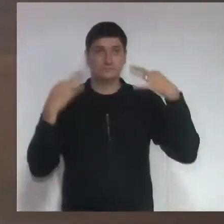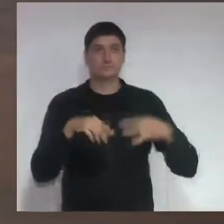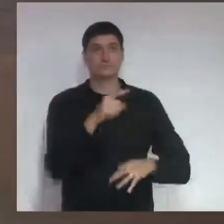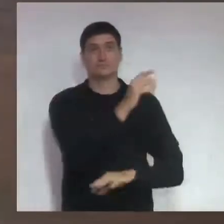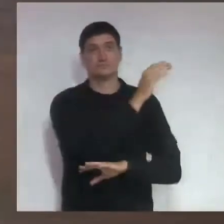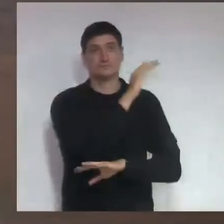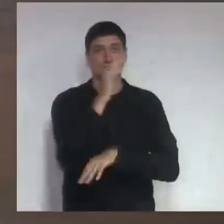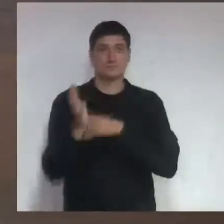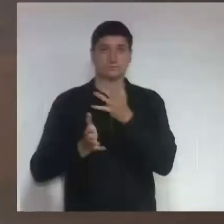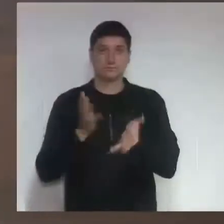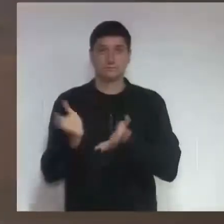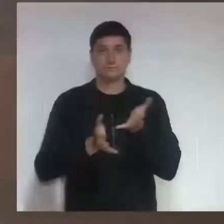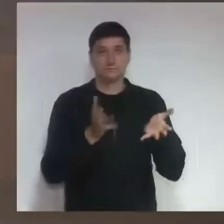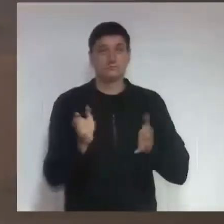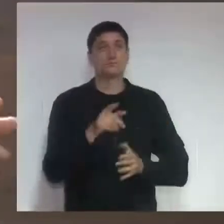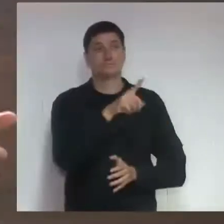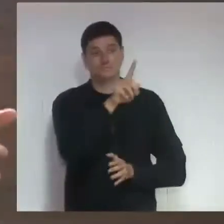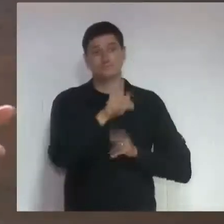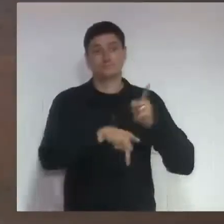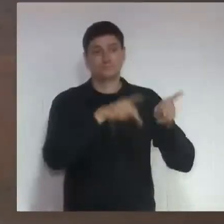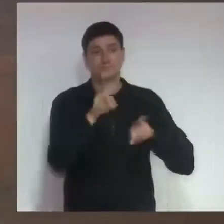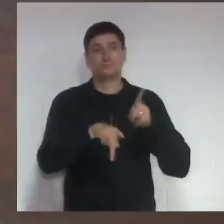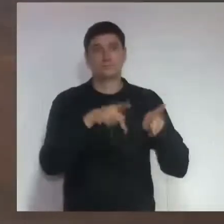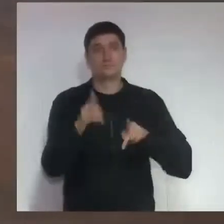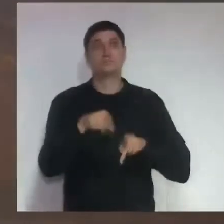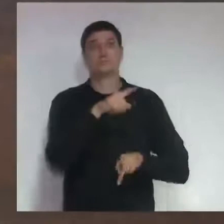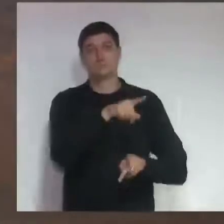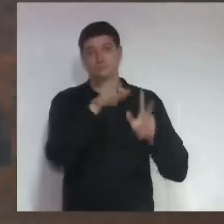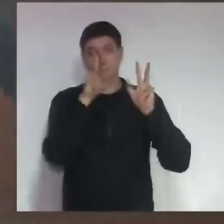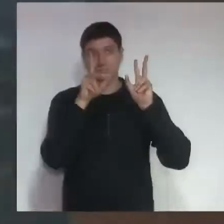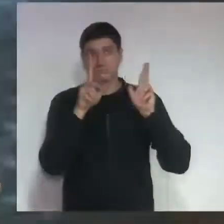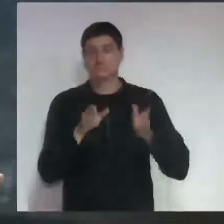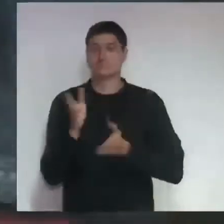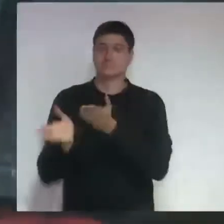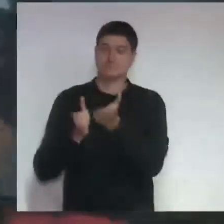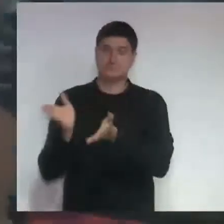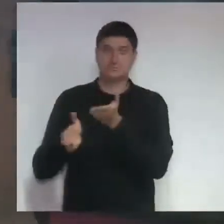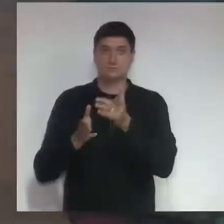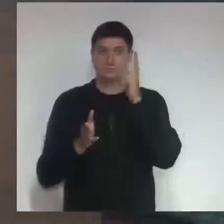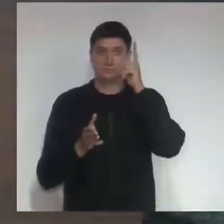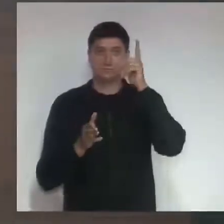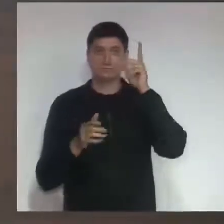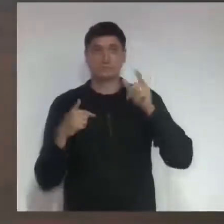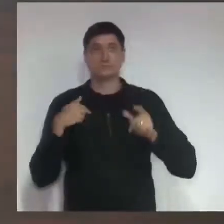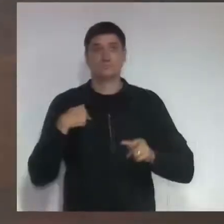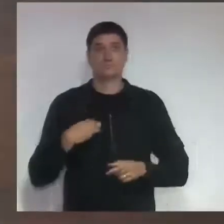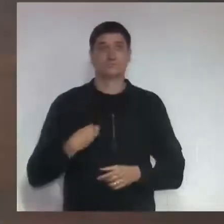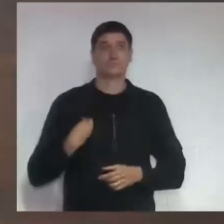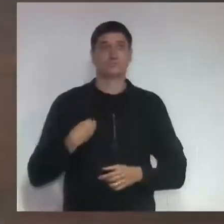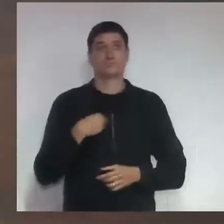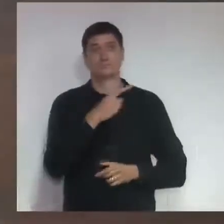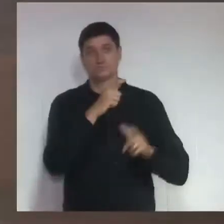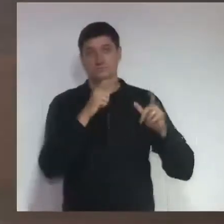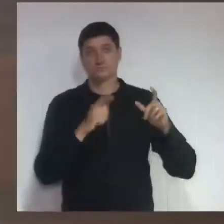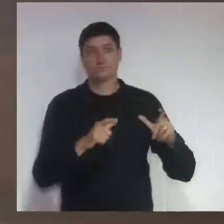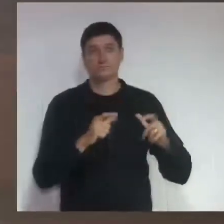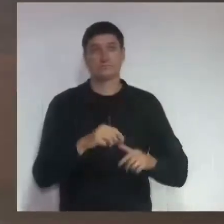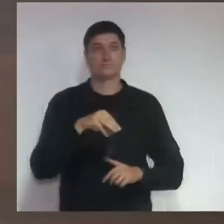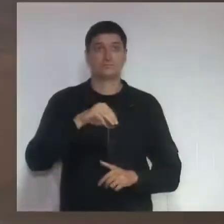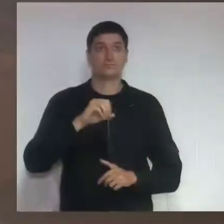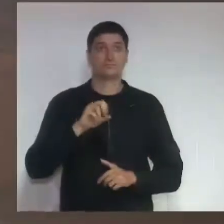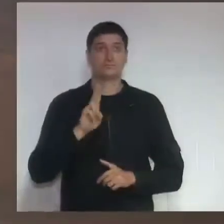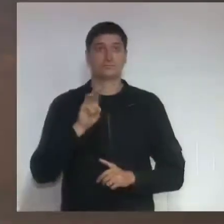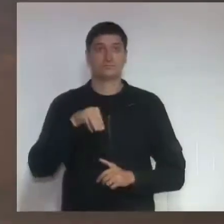ambiente, a população participa. Eu moro no Altos do Morumbi, e ali é um dos bairros que, por histórico, tem um envolvimento